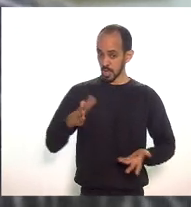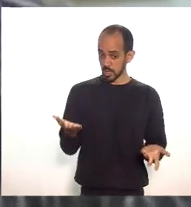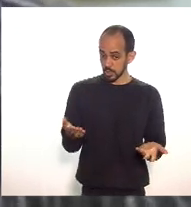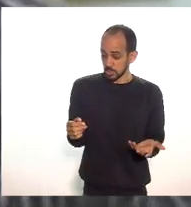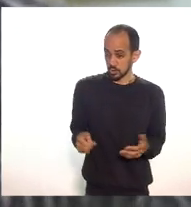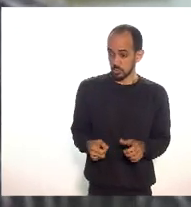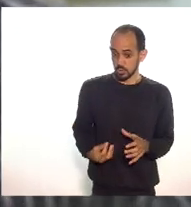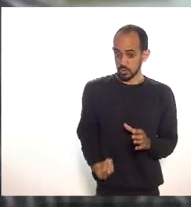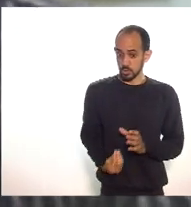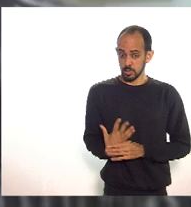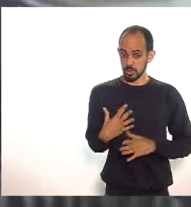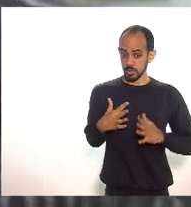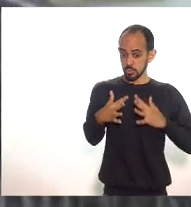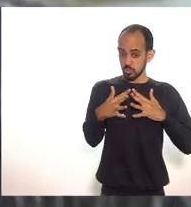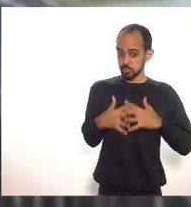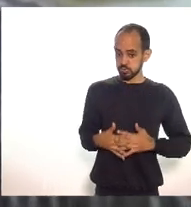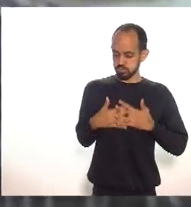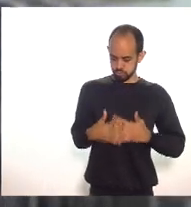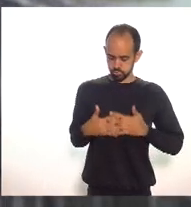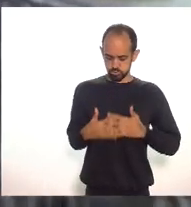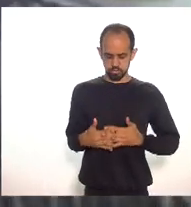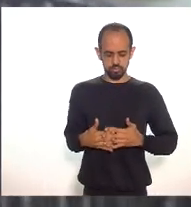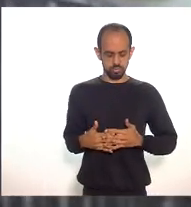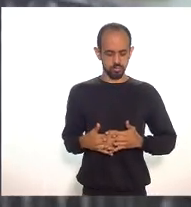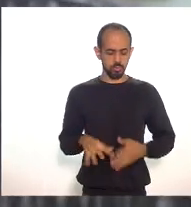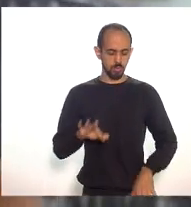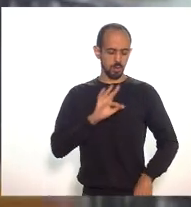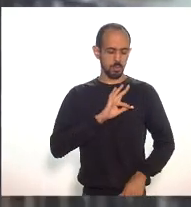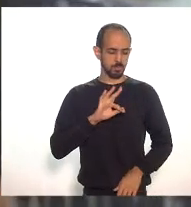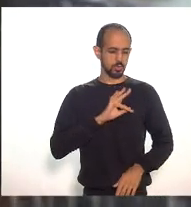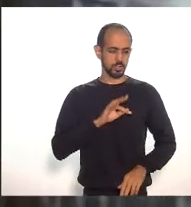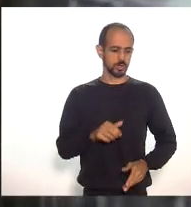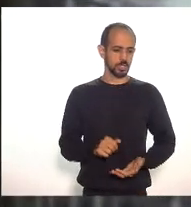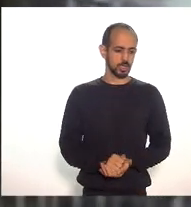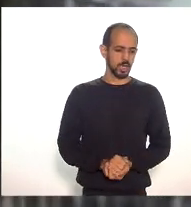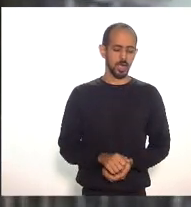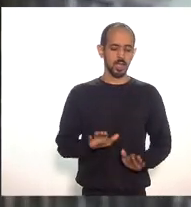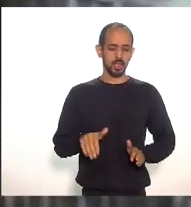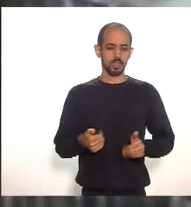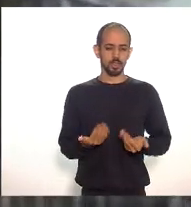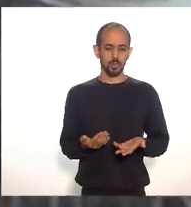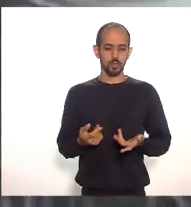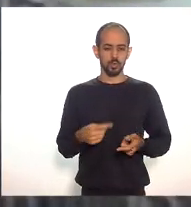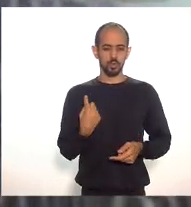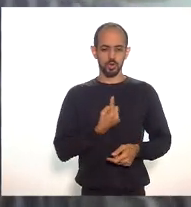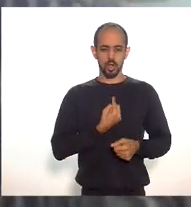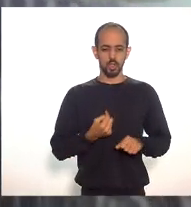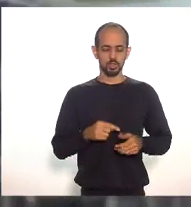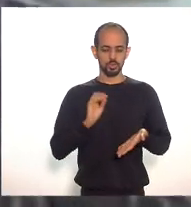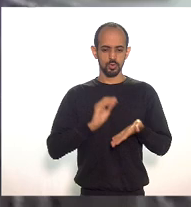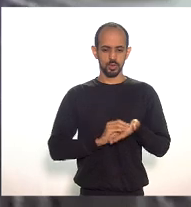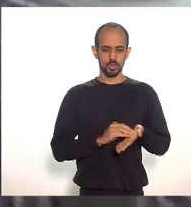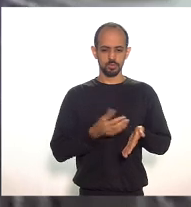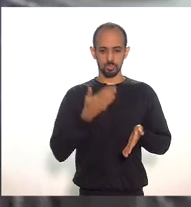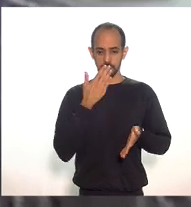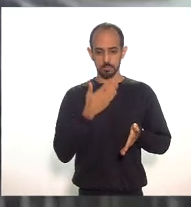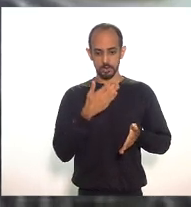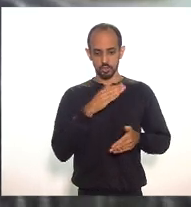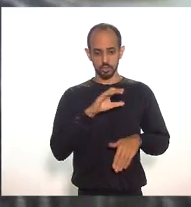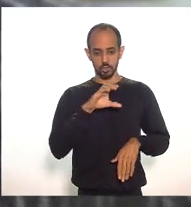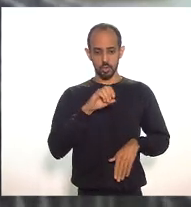causam desgaste a nossa polícia lá nós tiramos a pauta essa semana ao pedido é de